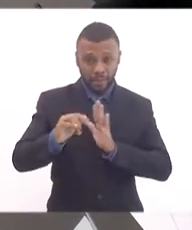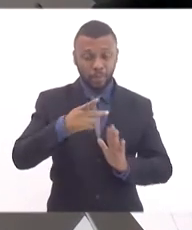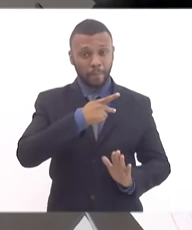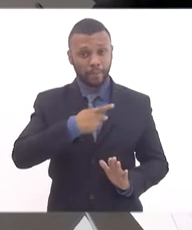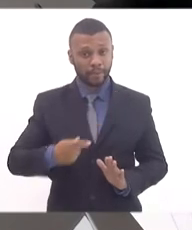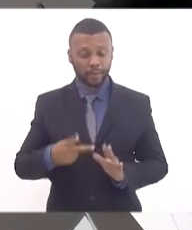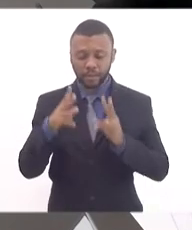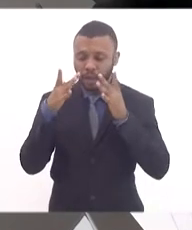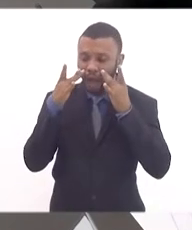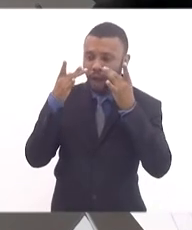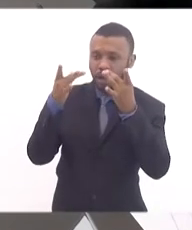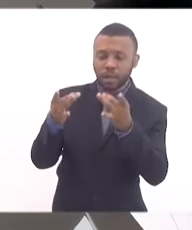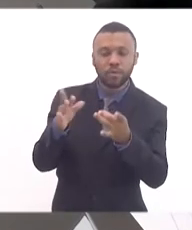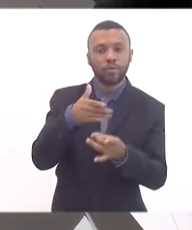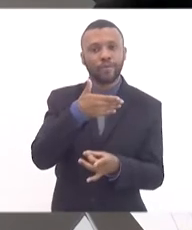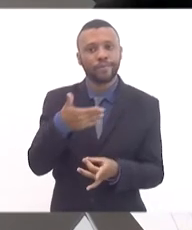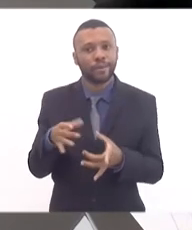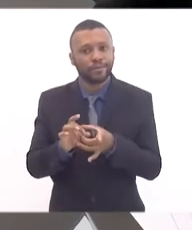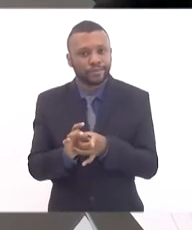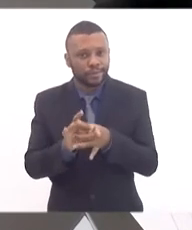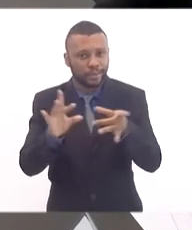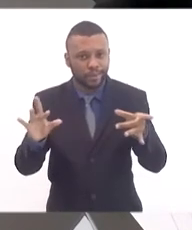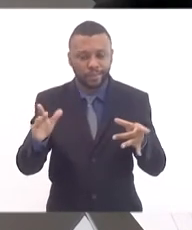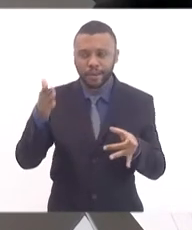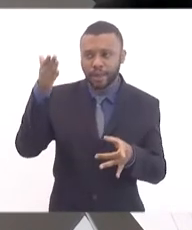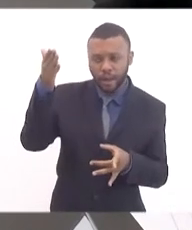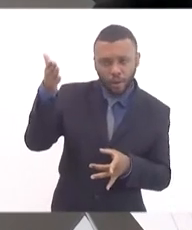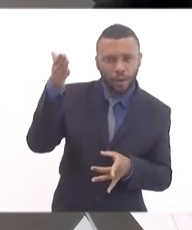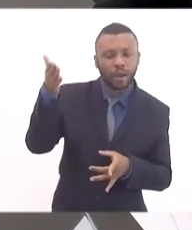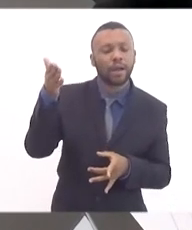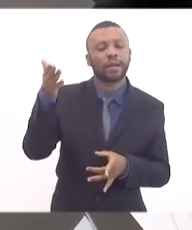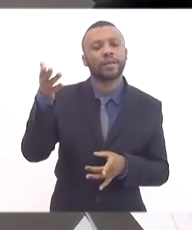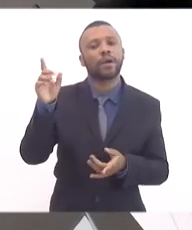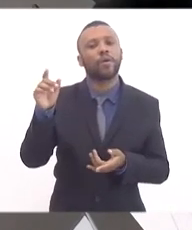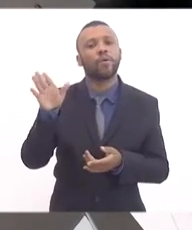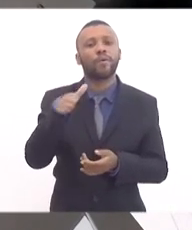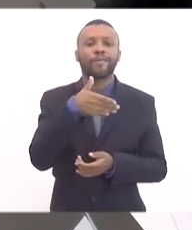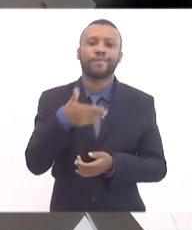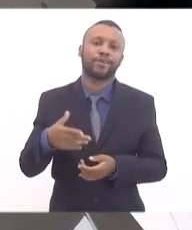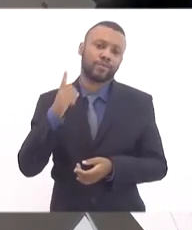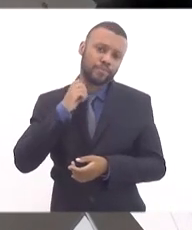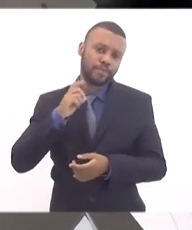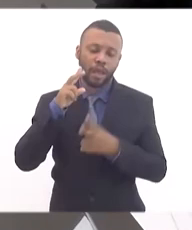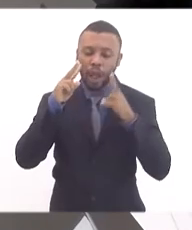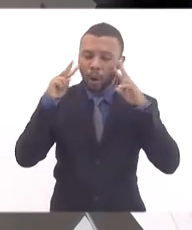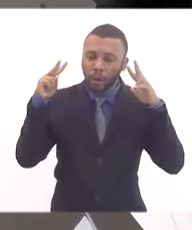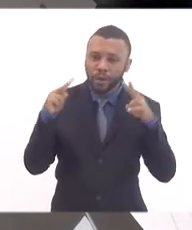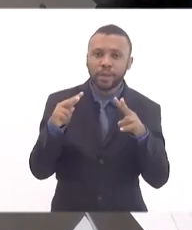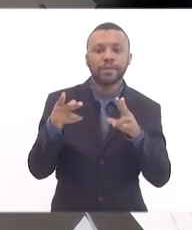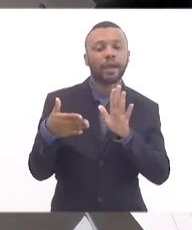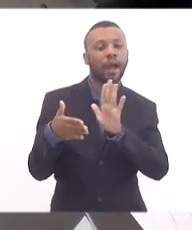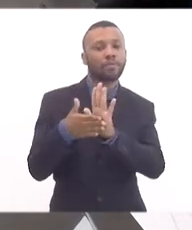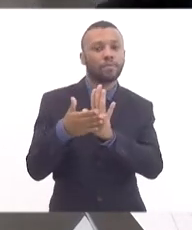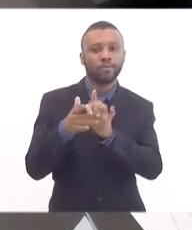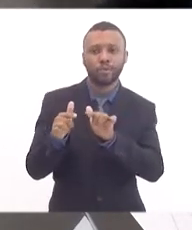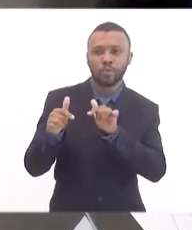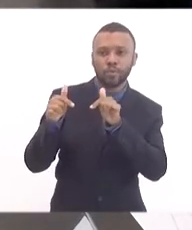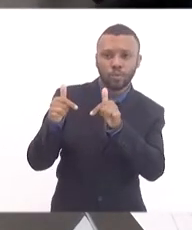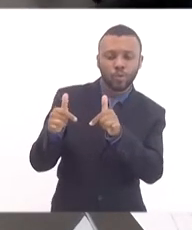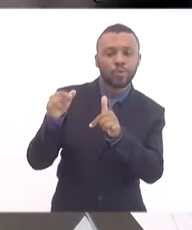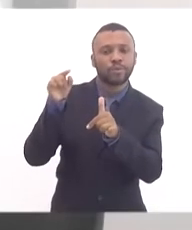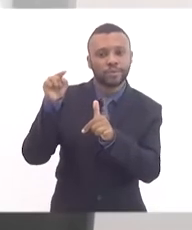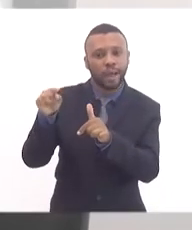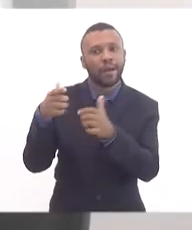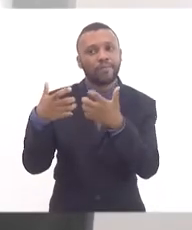governo verdadeiramente Liberal que o governo de Minas Gerais e reconhecendo que as medidas estão funcionando e que a social-democracia